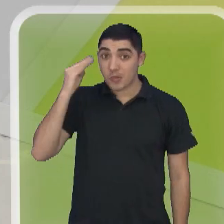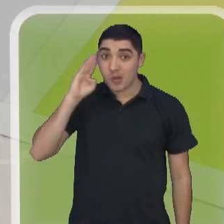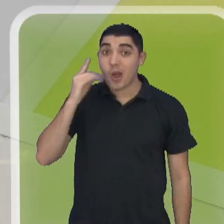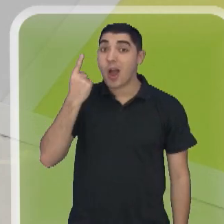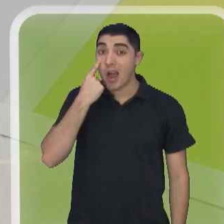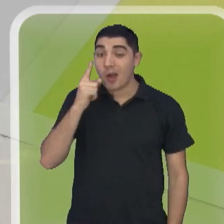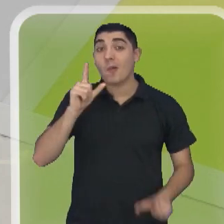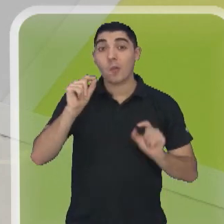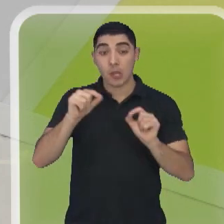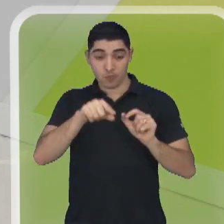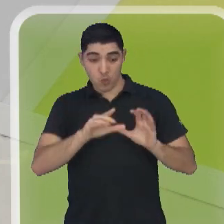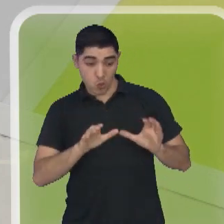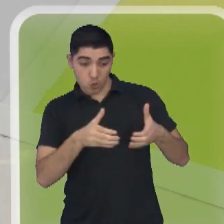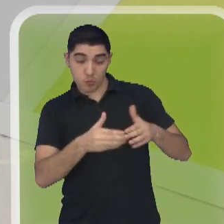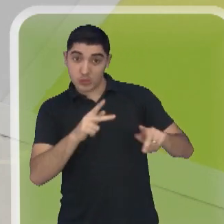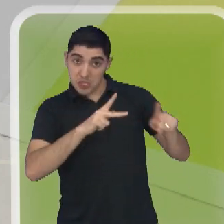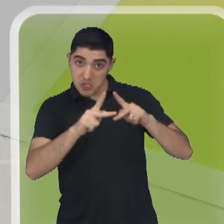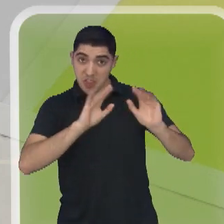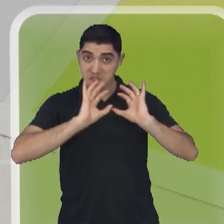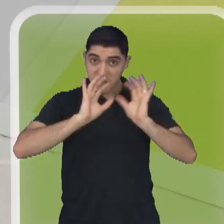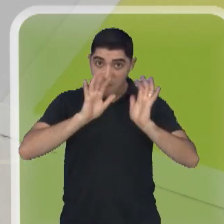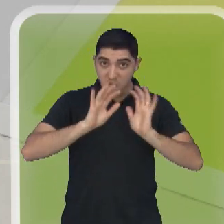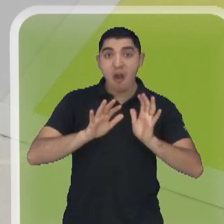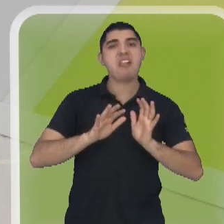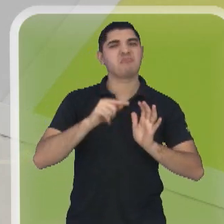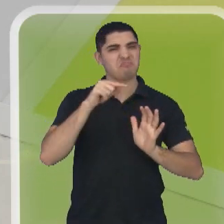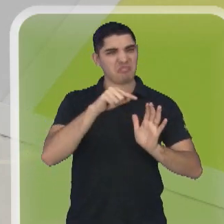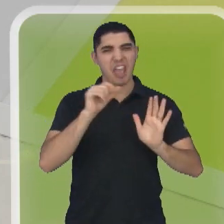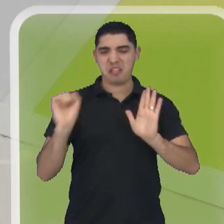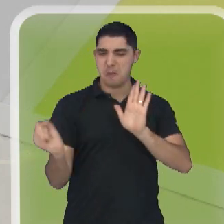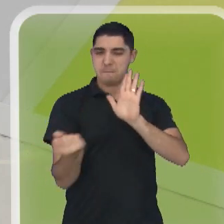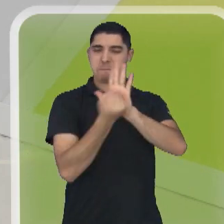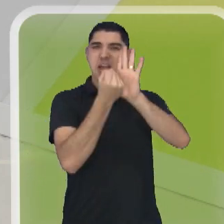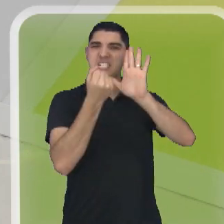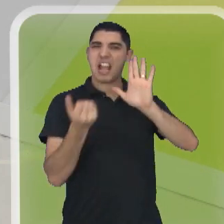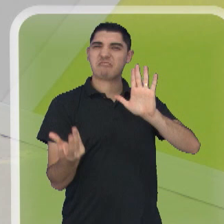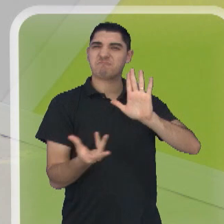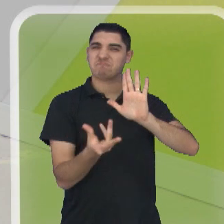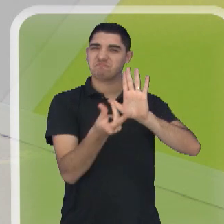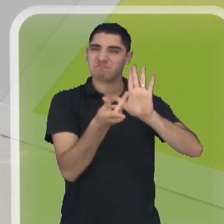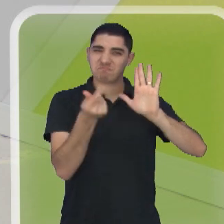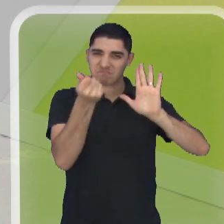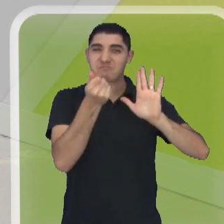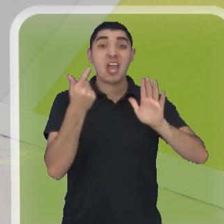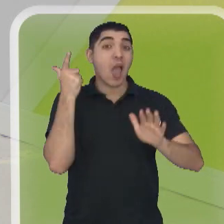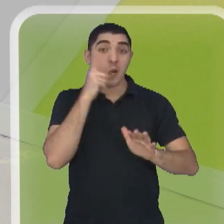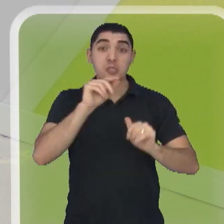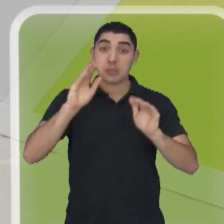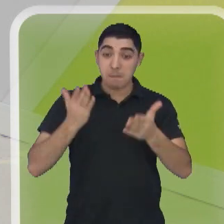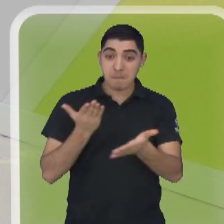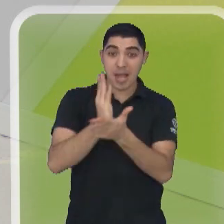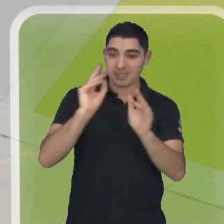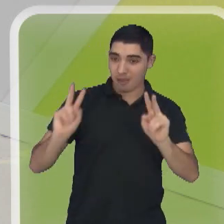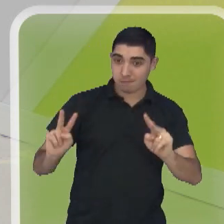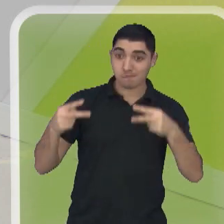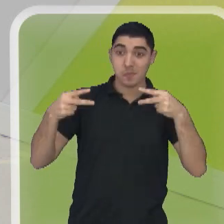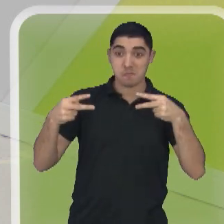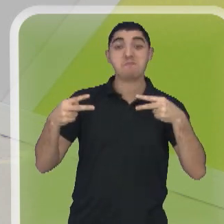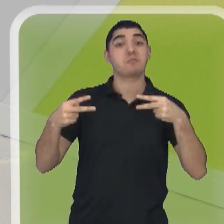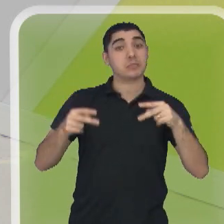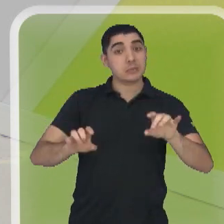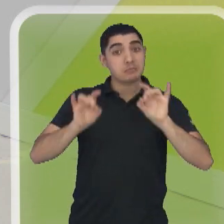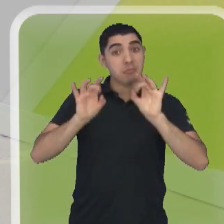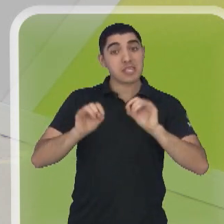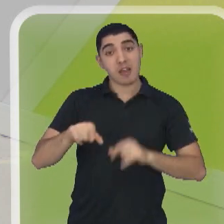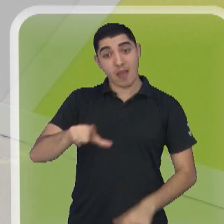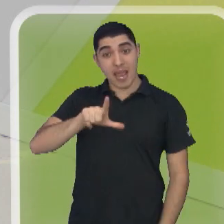só, o Farmacon de vôlei São José marcou história e chegou aos playoffs de semifinais inédito da